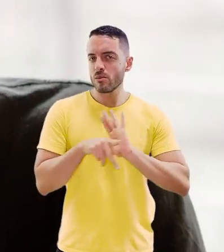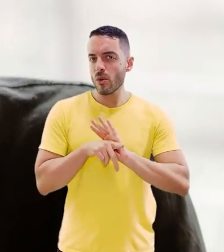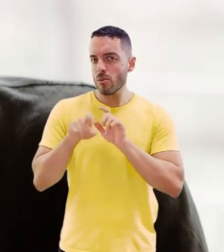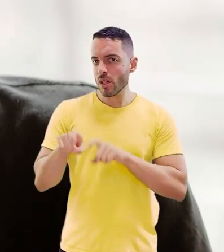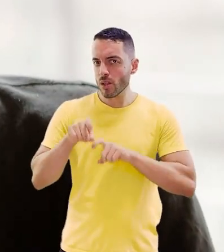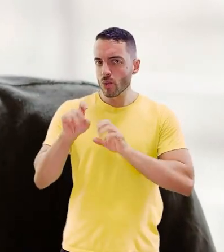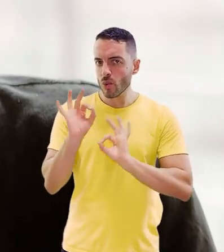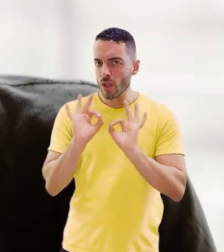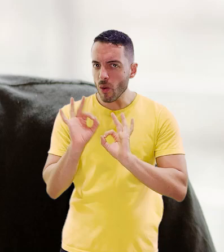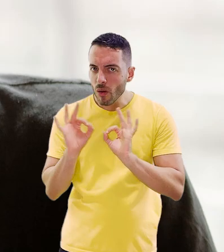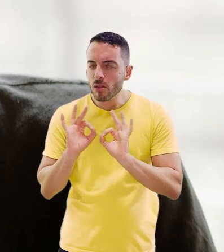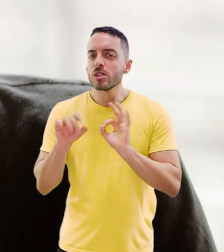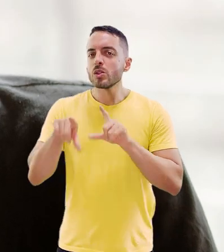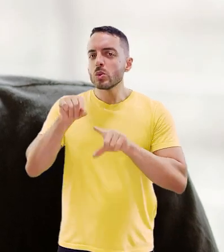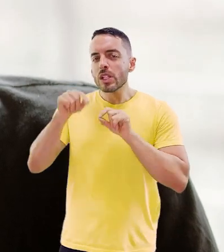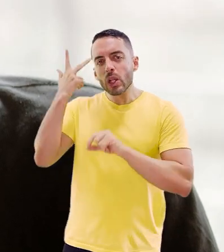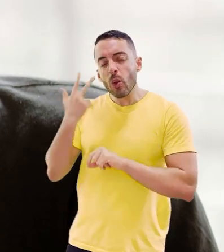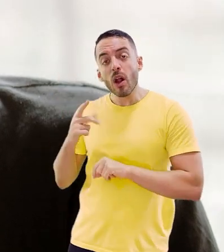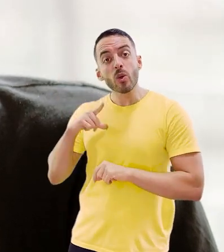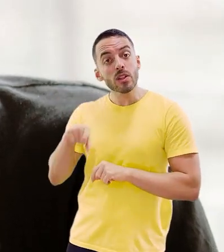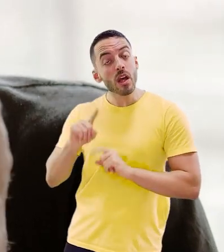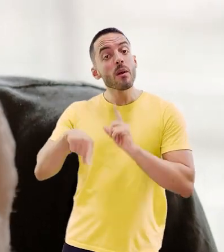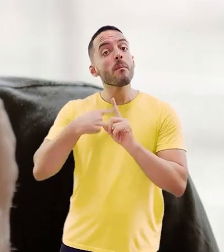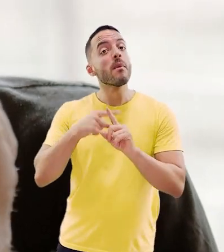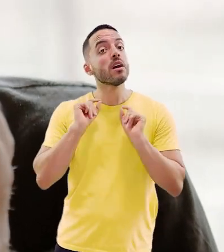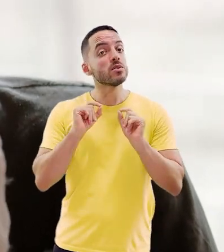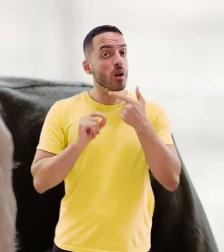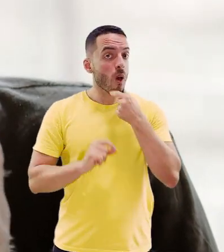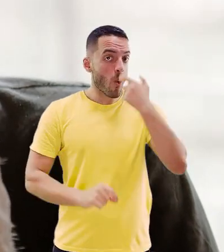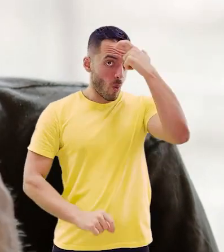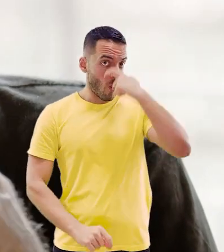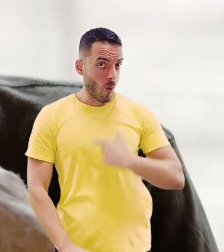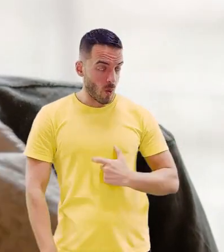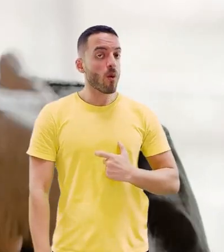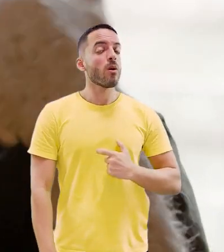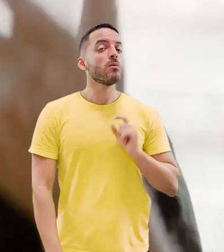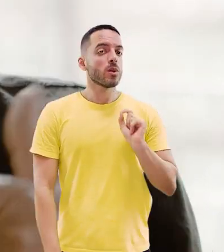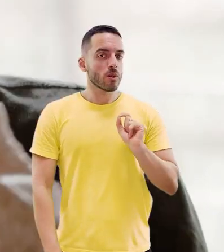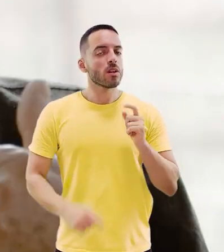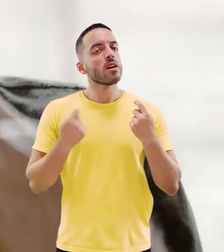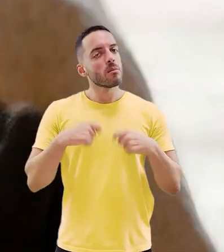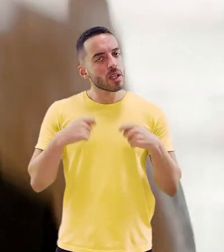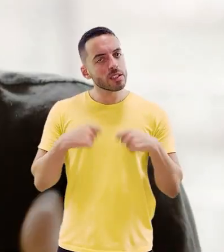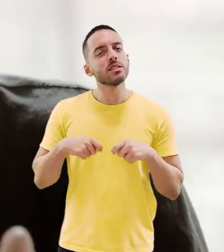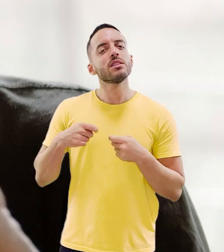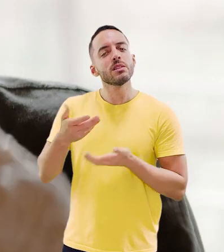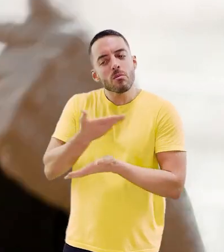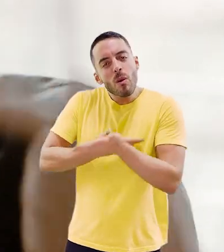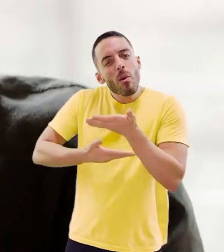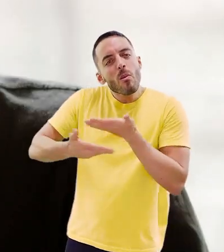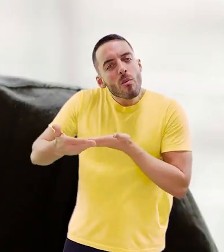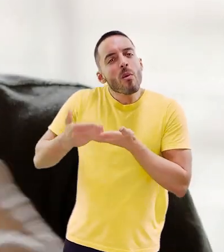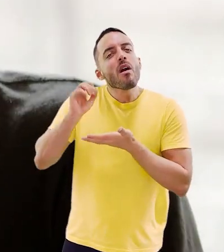tem, né, ela tem essa posição de que o homem realmente tem que se interagir a mais do